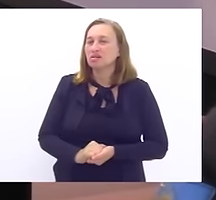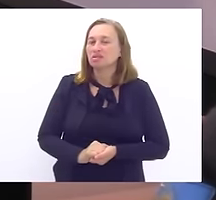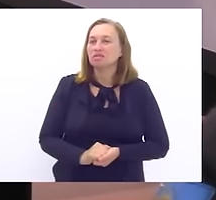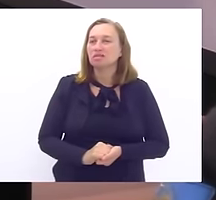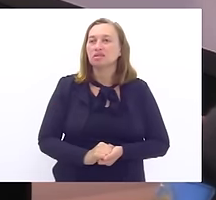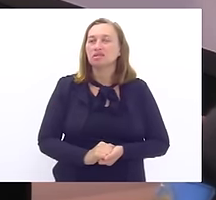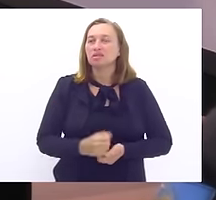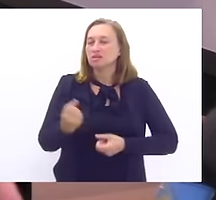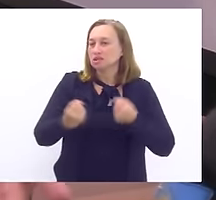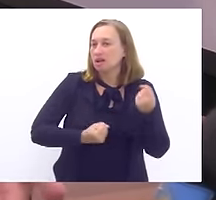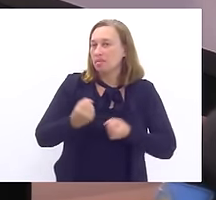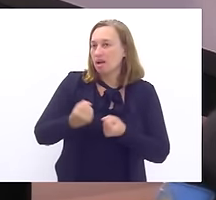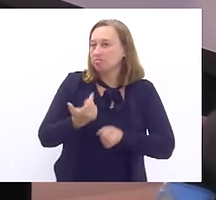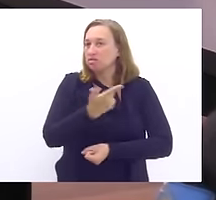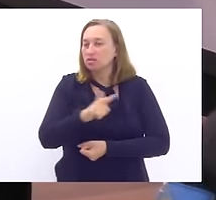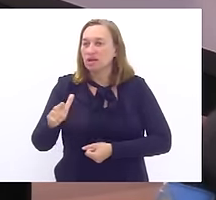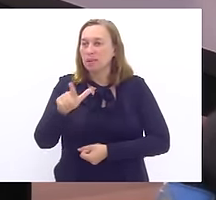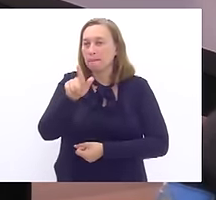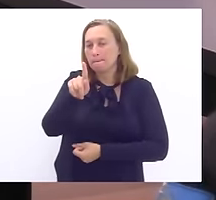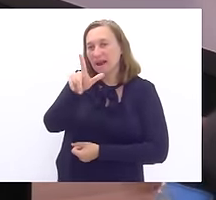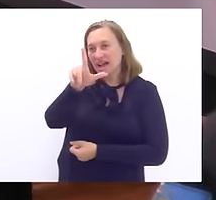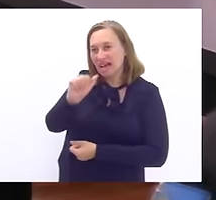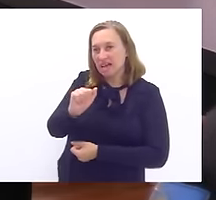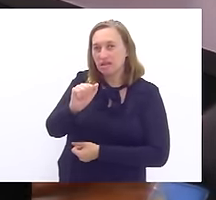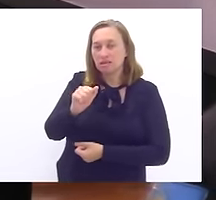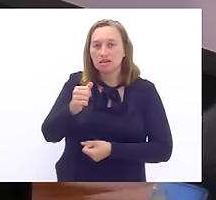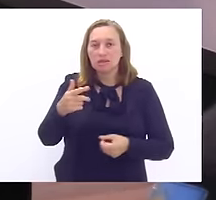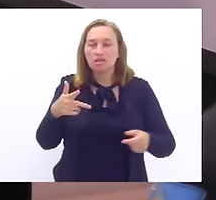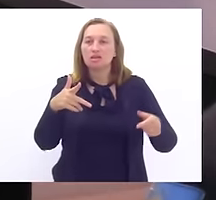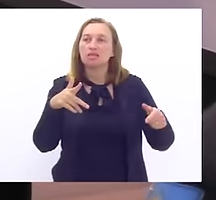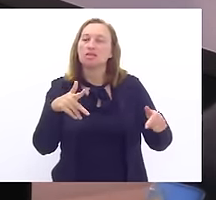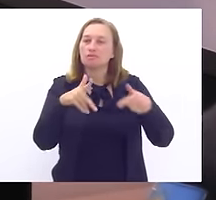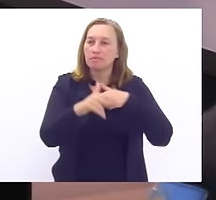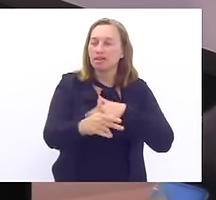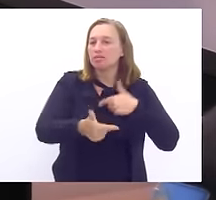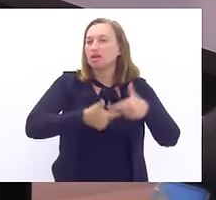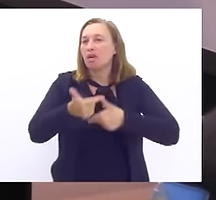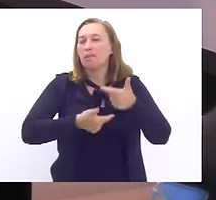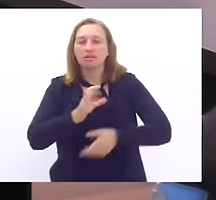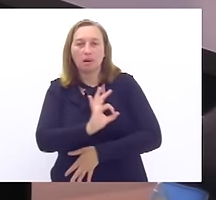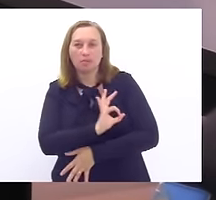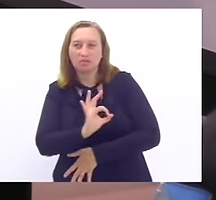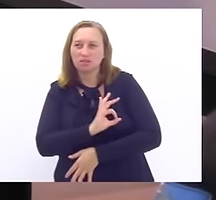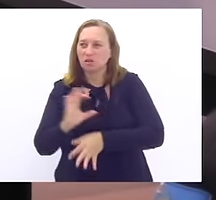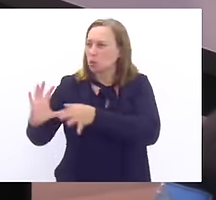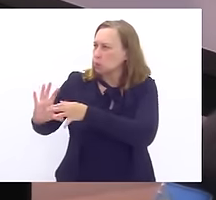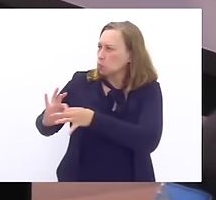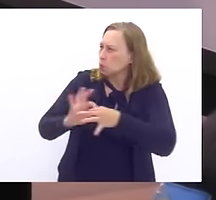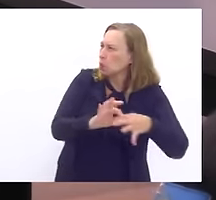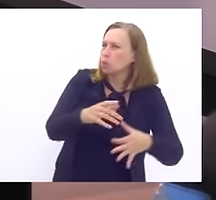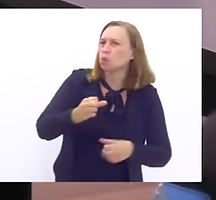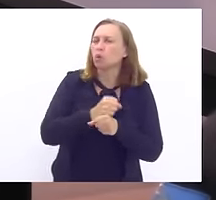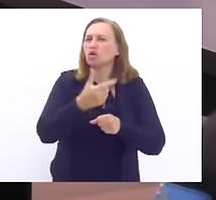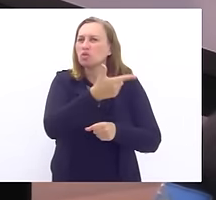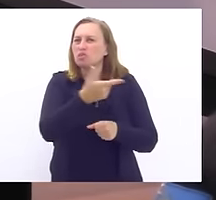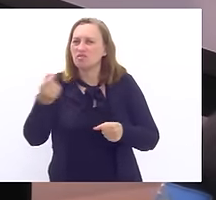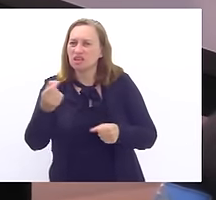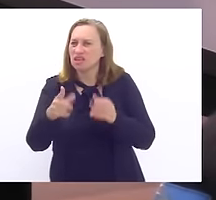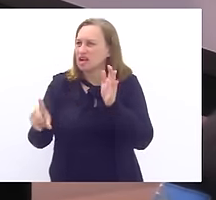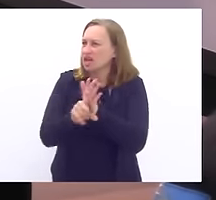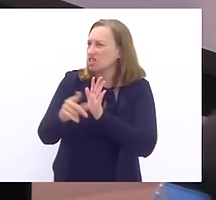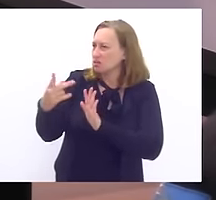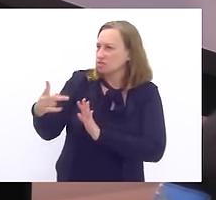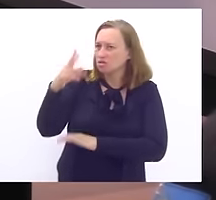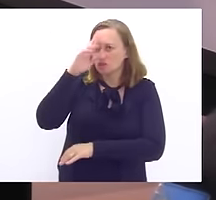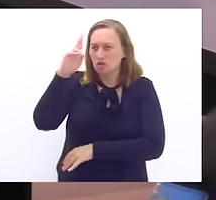que atrapalham muitos serviços das polícias a gente não tinha uma previsão e hoje A lei foi pegando um gancho foi escrito o senhor foi de 2020 essa lei